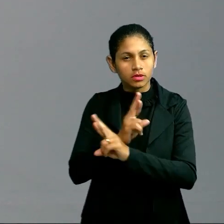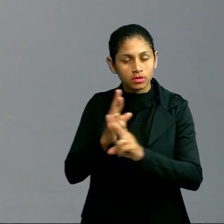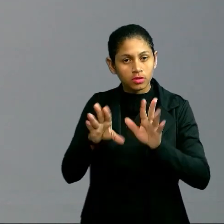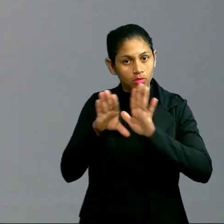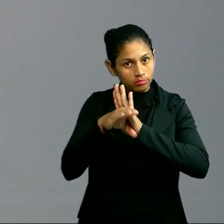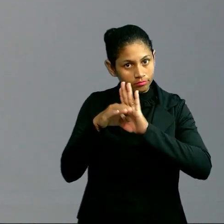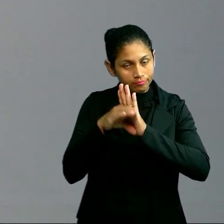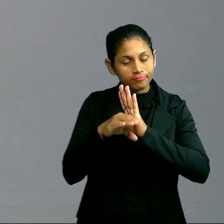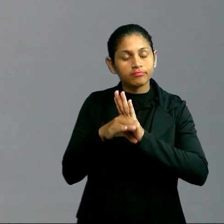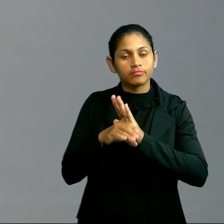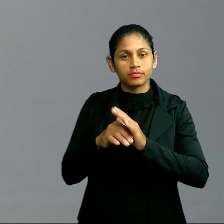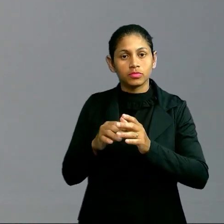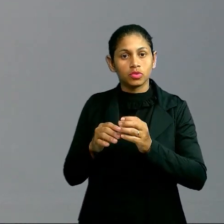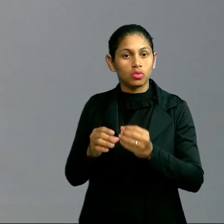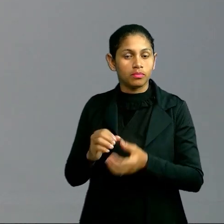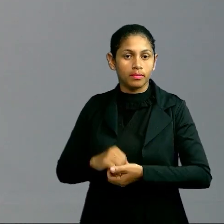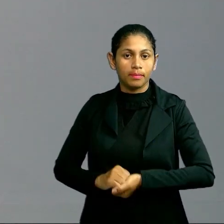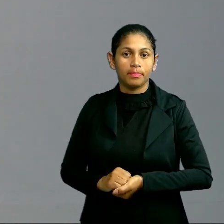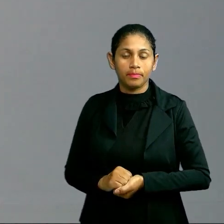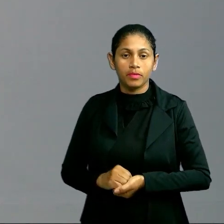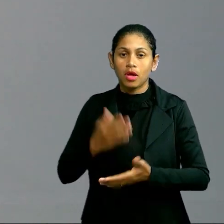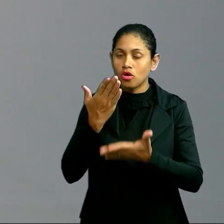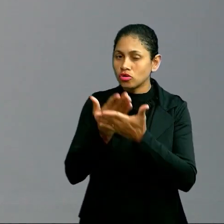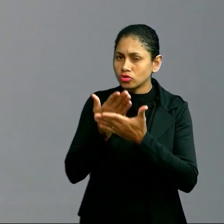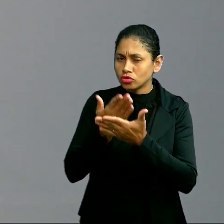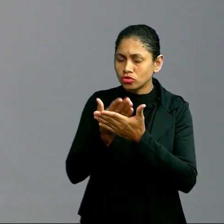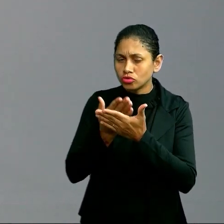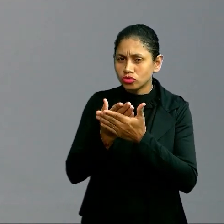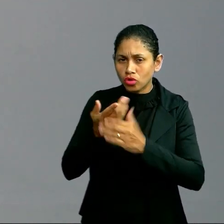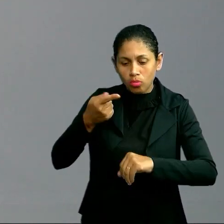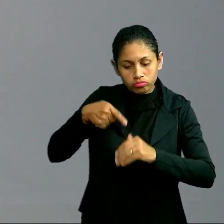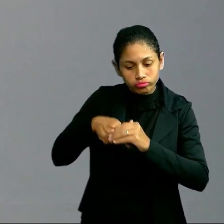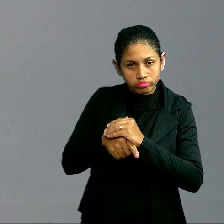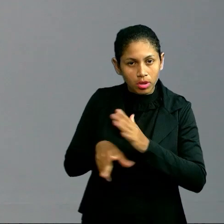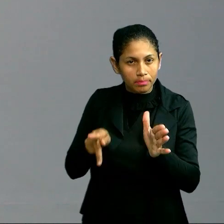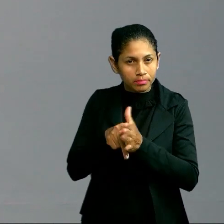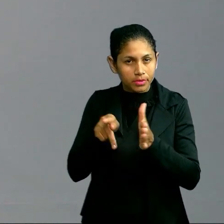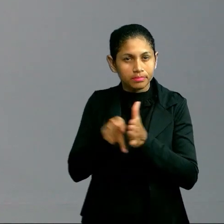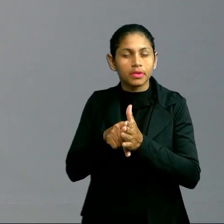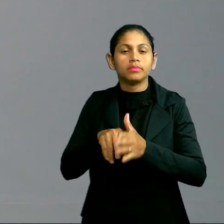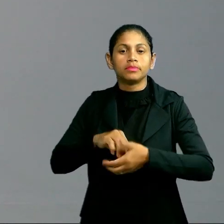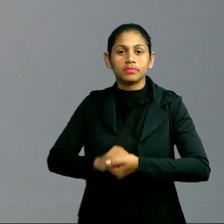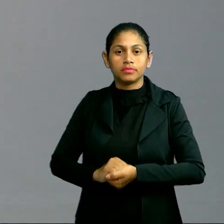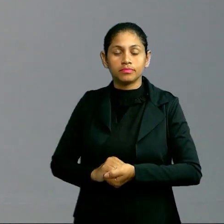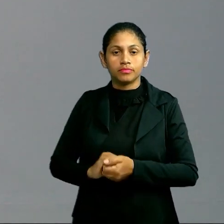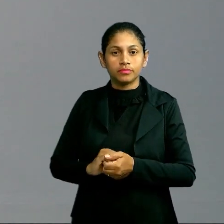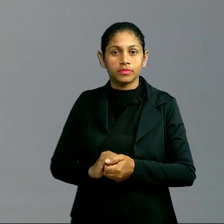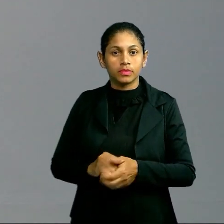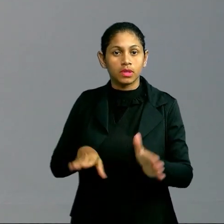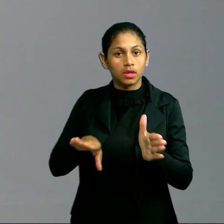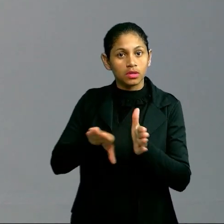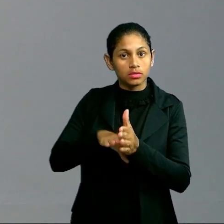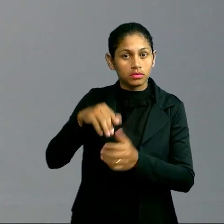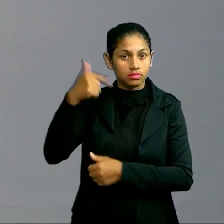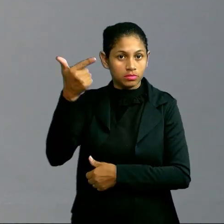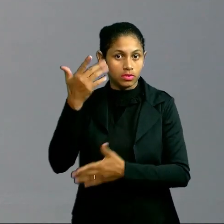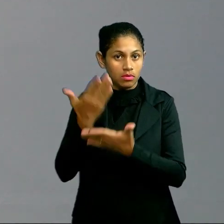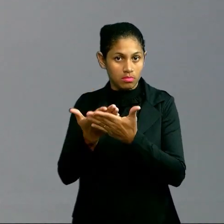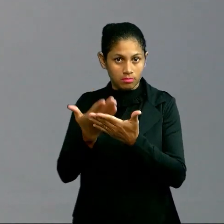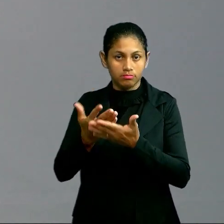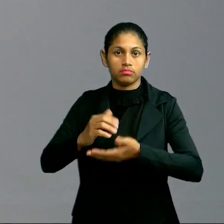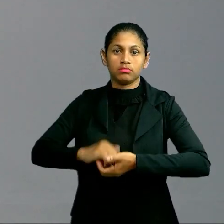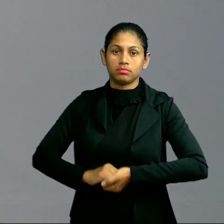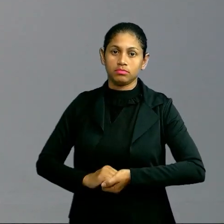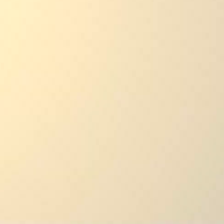dilatação térmica, agora trabalhando especificamente sobre as suas propriedades. Ficamos por aqui, até a nossa próxima aula.